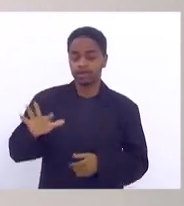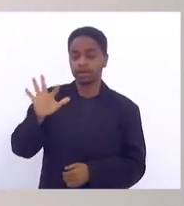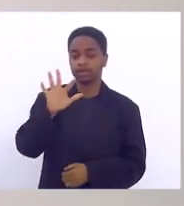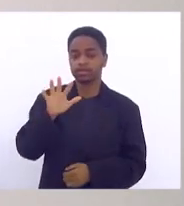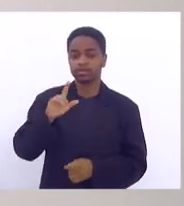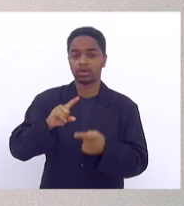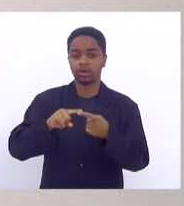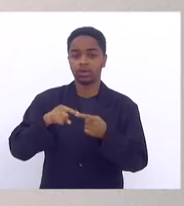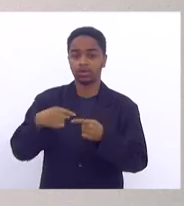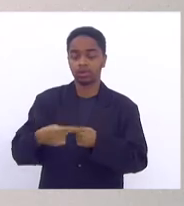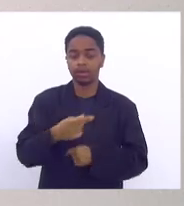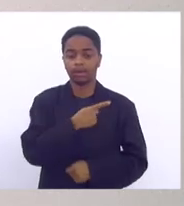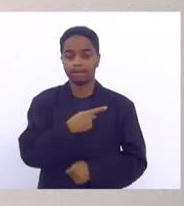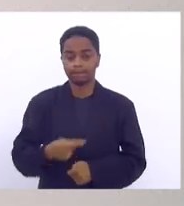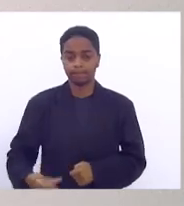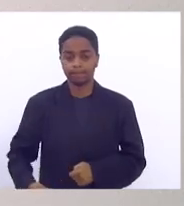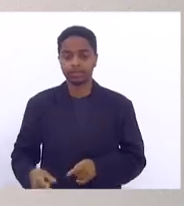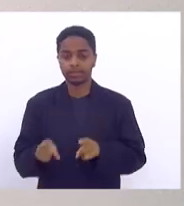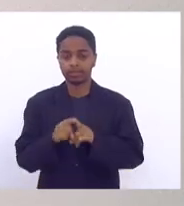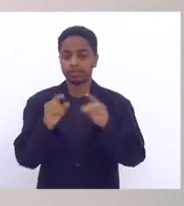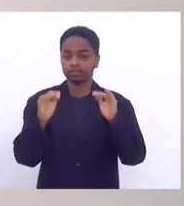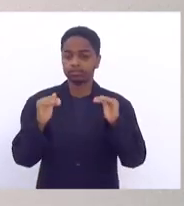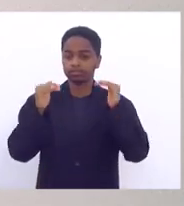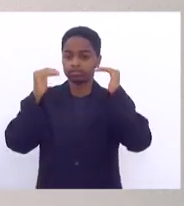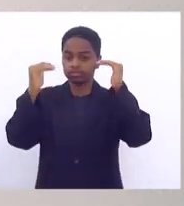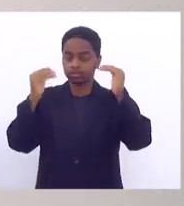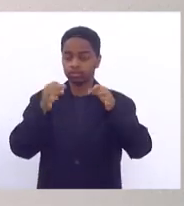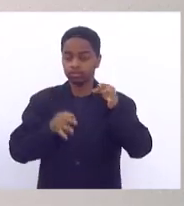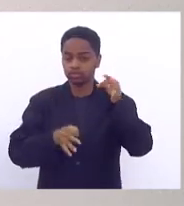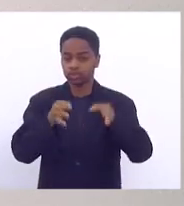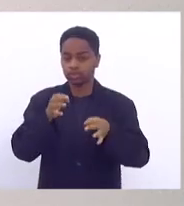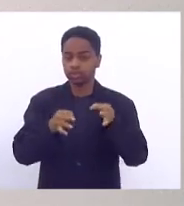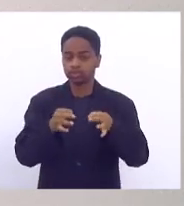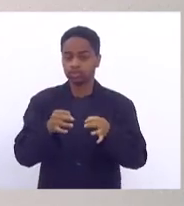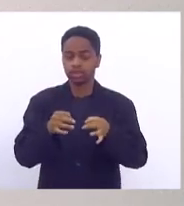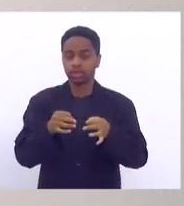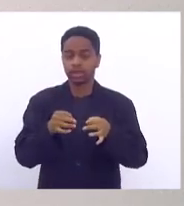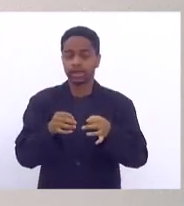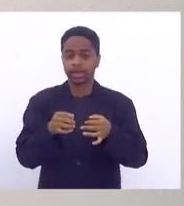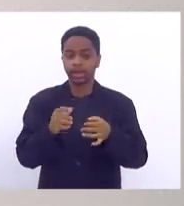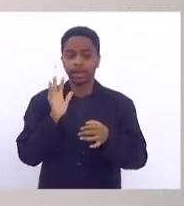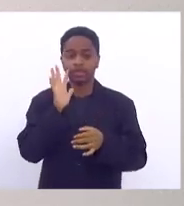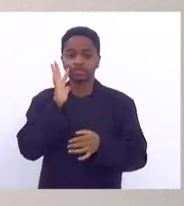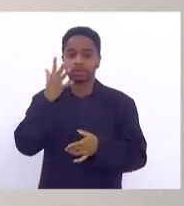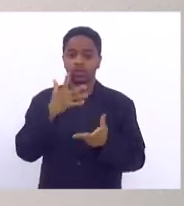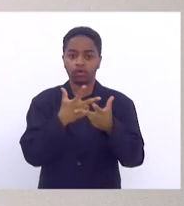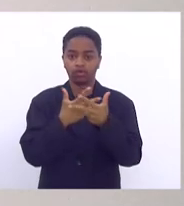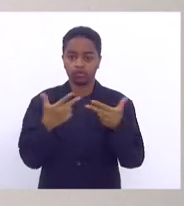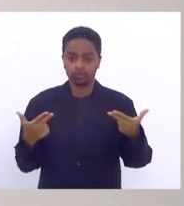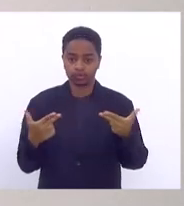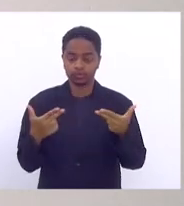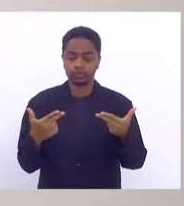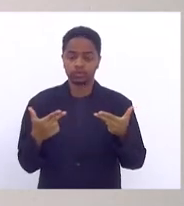presidencialismo e uma Suprema corte para dar a última palavra sobre as questões